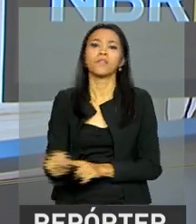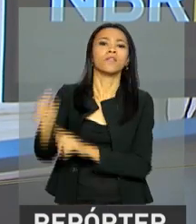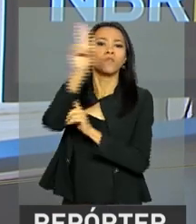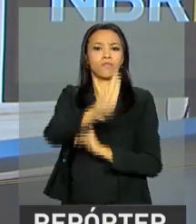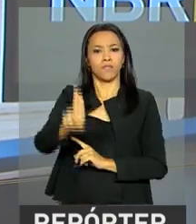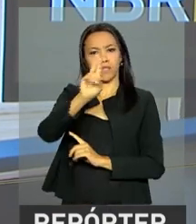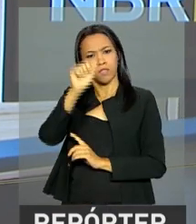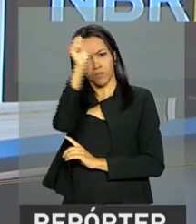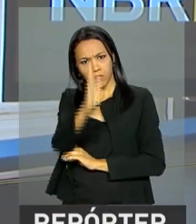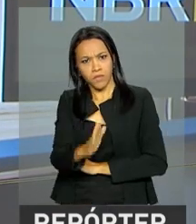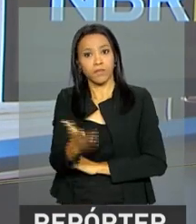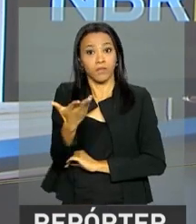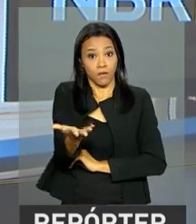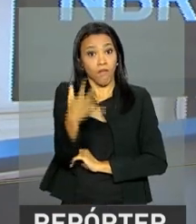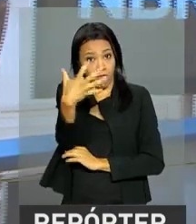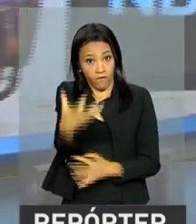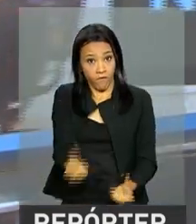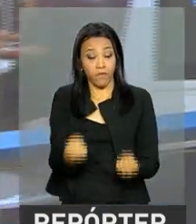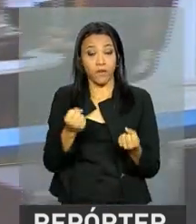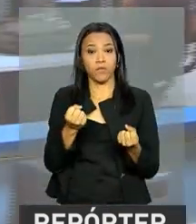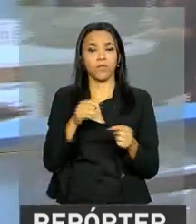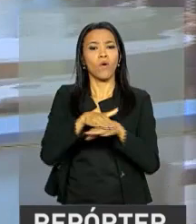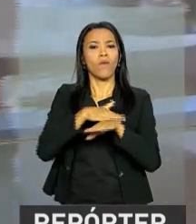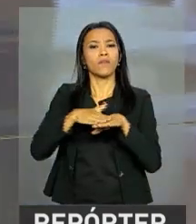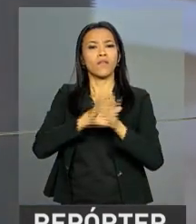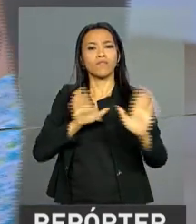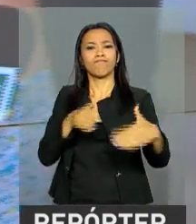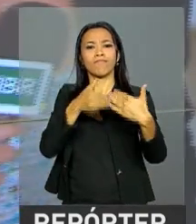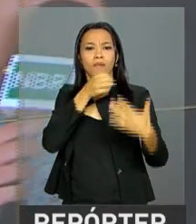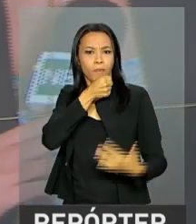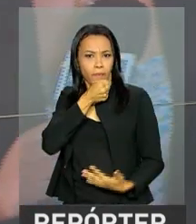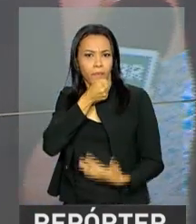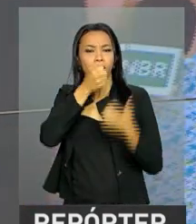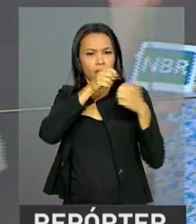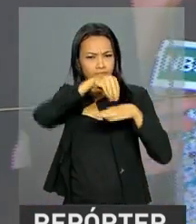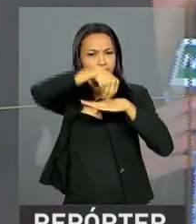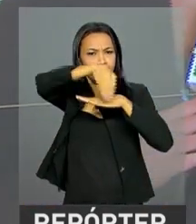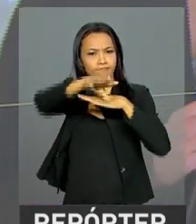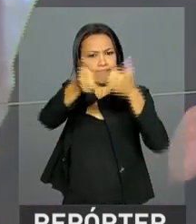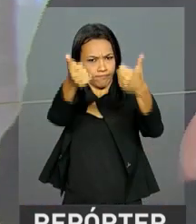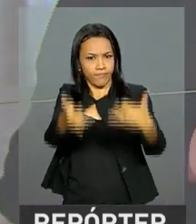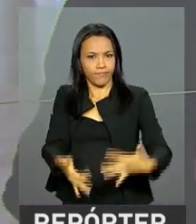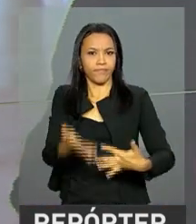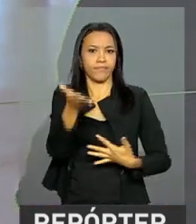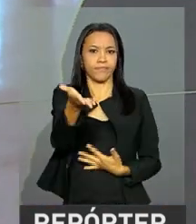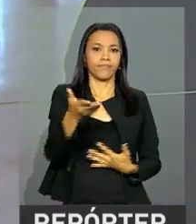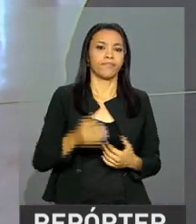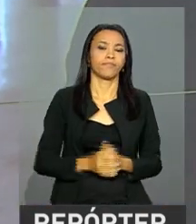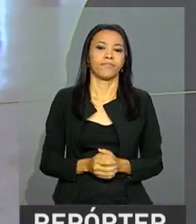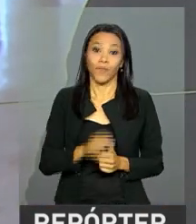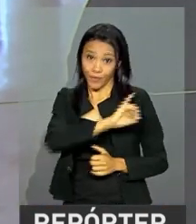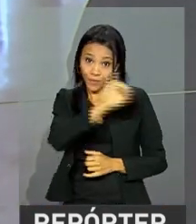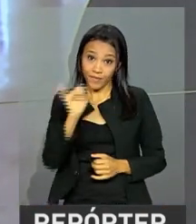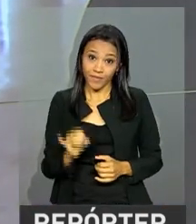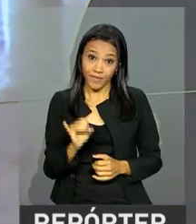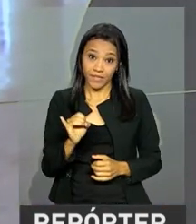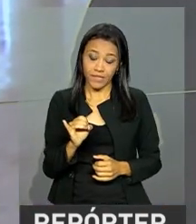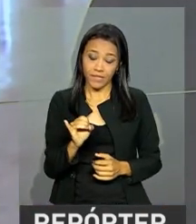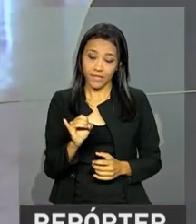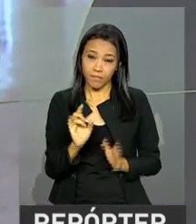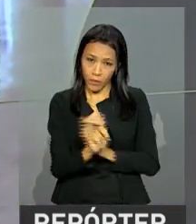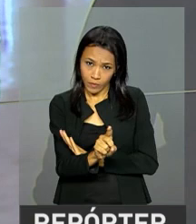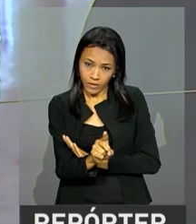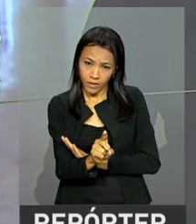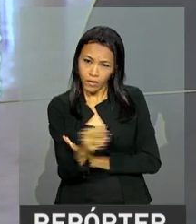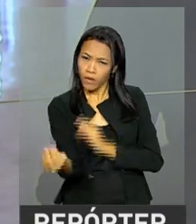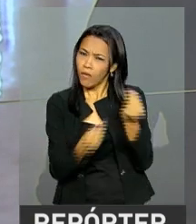de todo o Brasil vamos conversar com a nossa repórter Taísa Dias que tem mais informações sobre esse assunto pra gente oi Taísa ah como